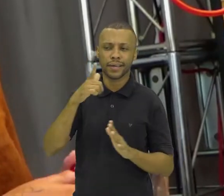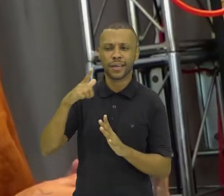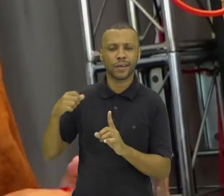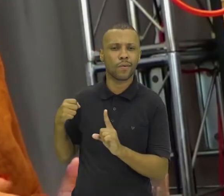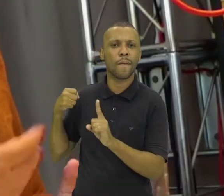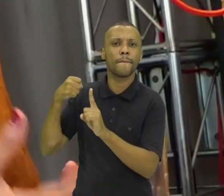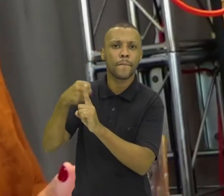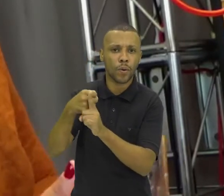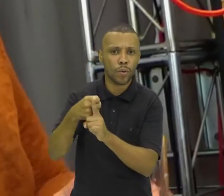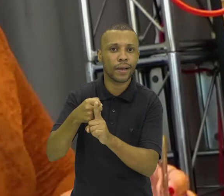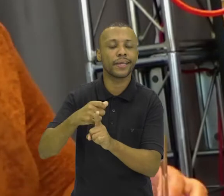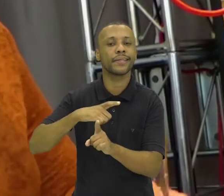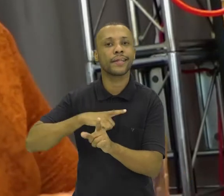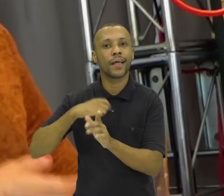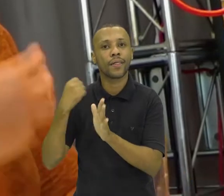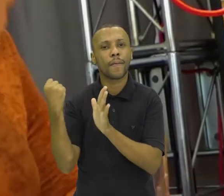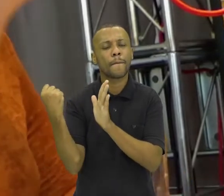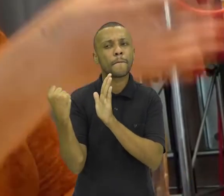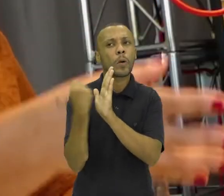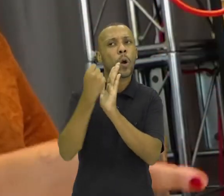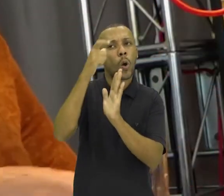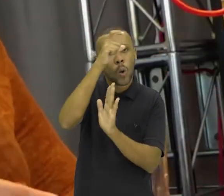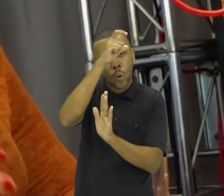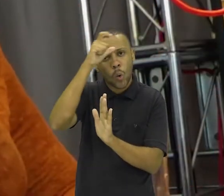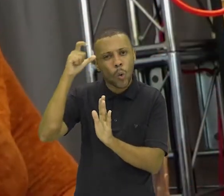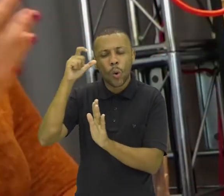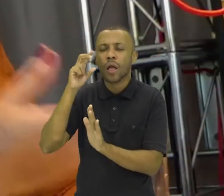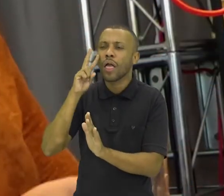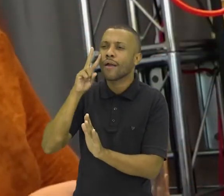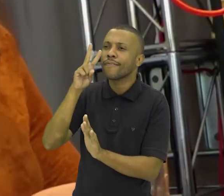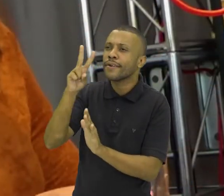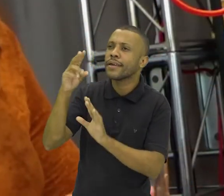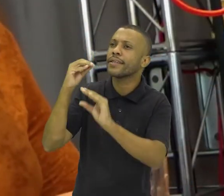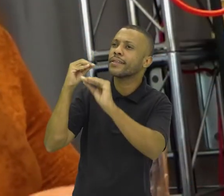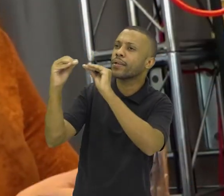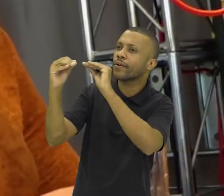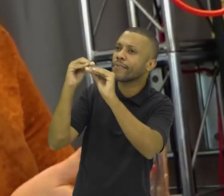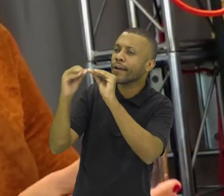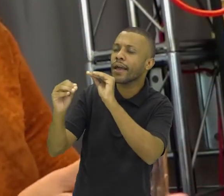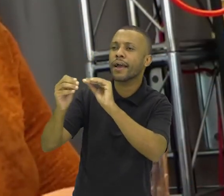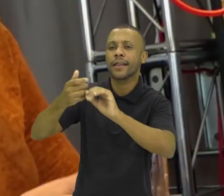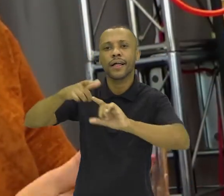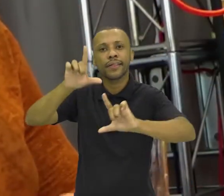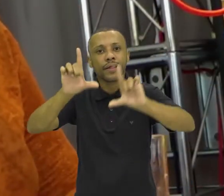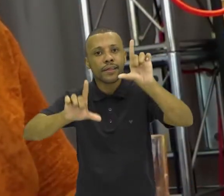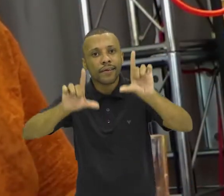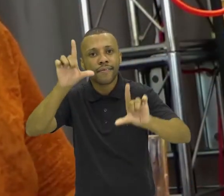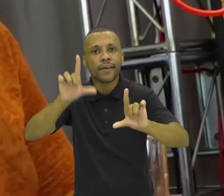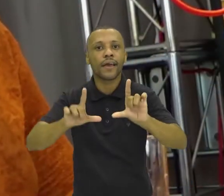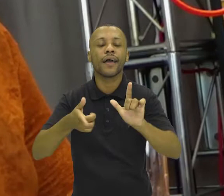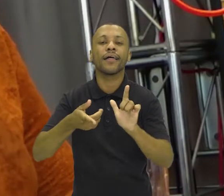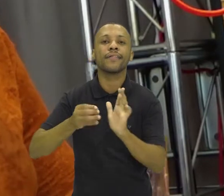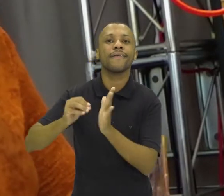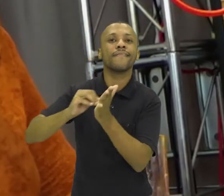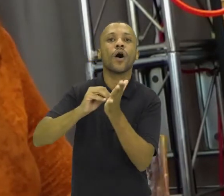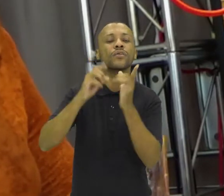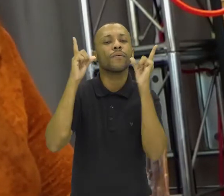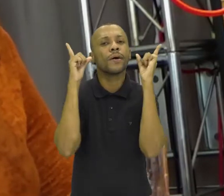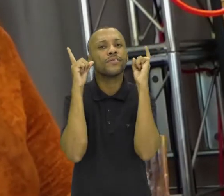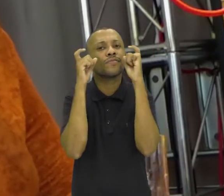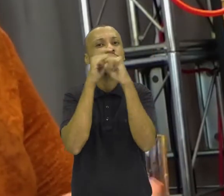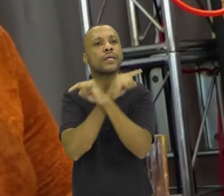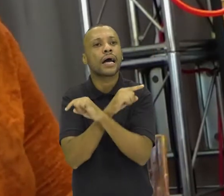Como se não existisse. Ouvir na novela, ouvir na TV, mas não levam a sério, né? Não entendem